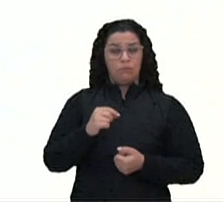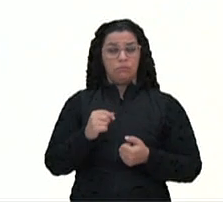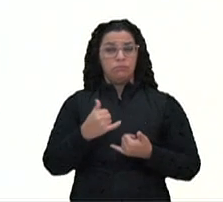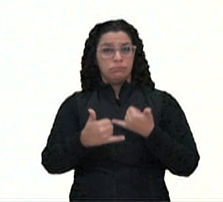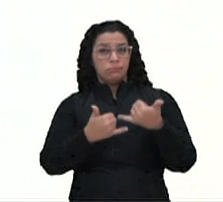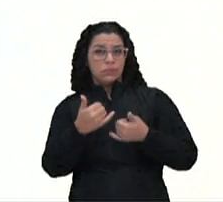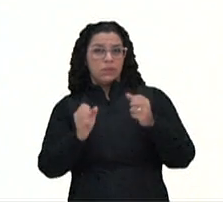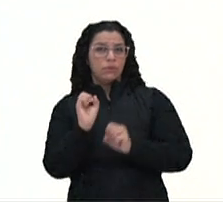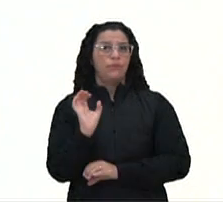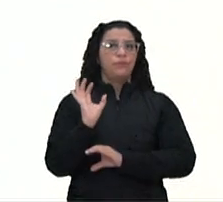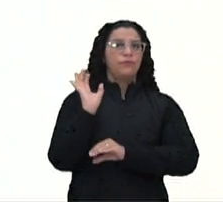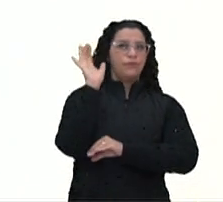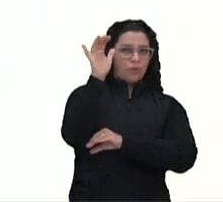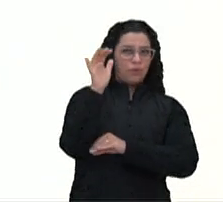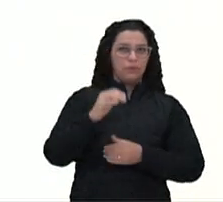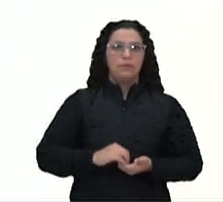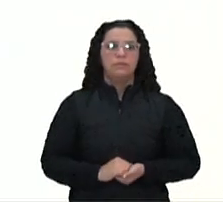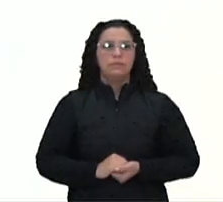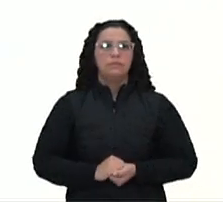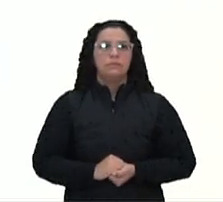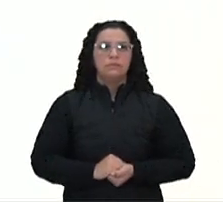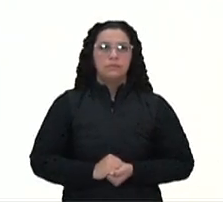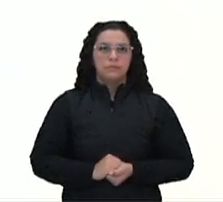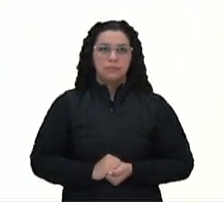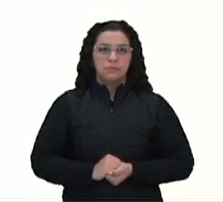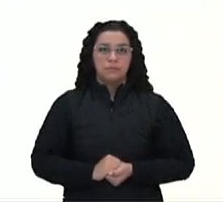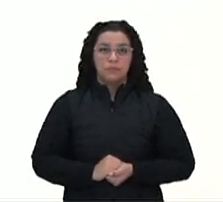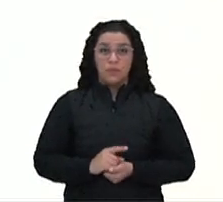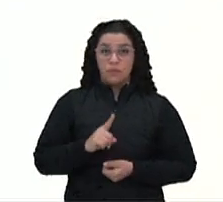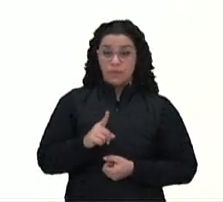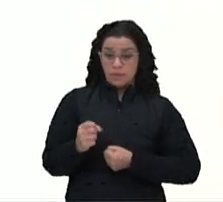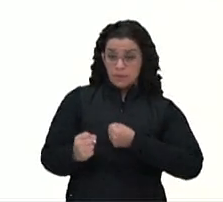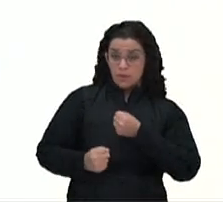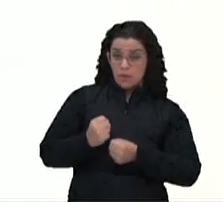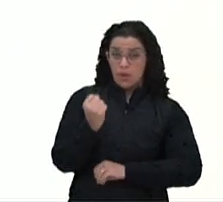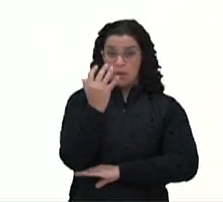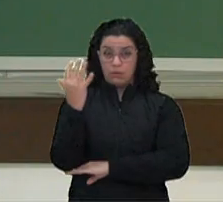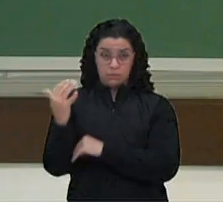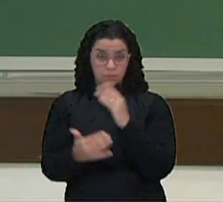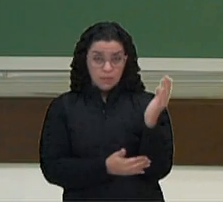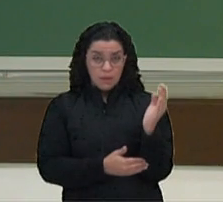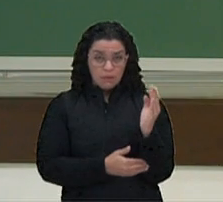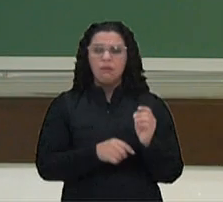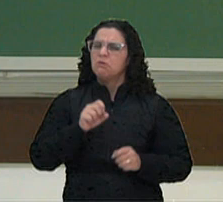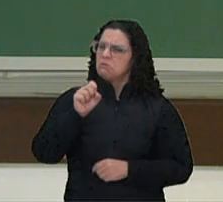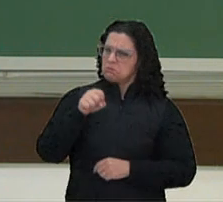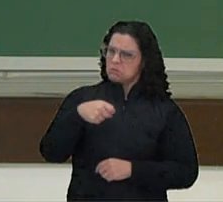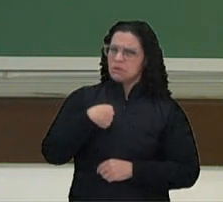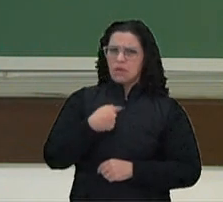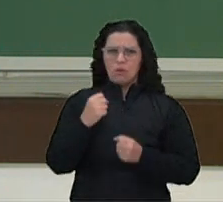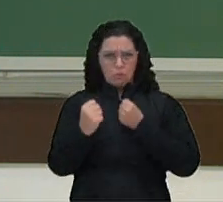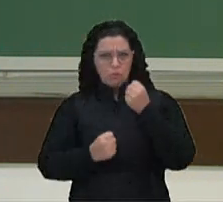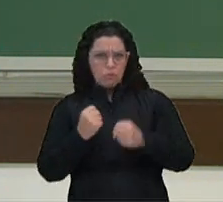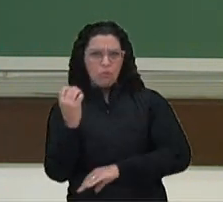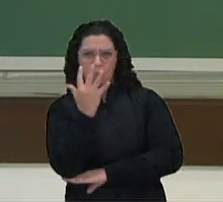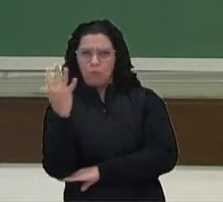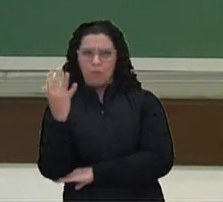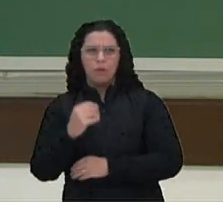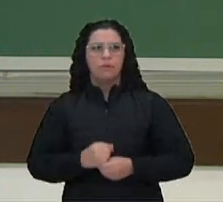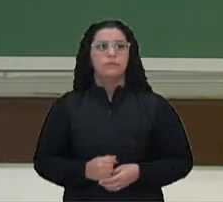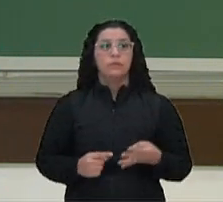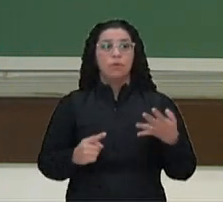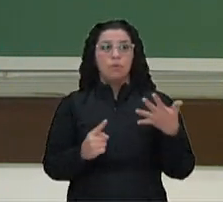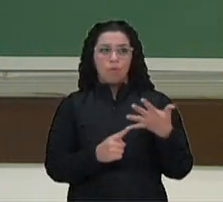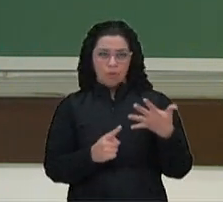volleyball. Three, do you go running at the park? Yes, I go running at the park.